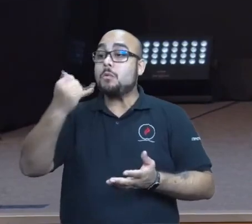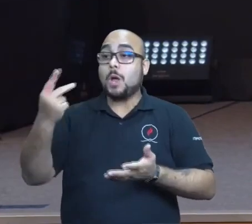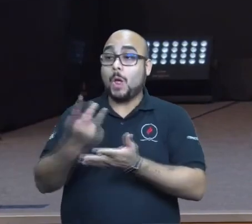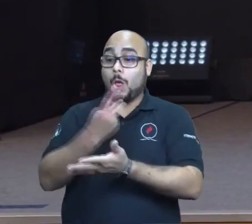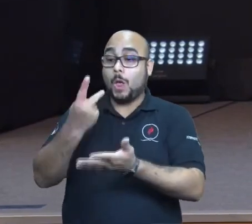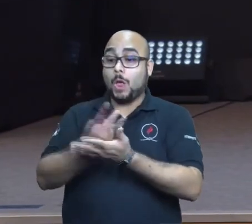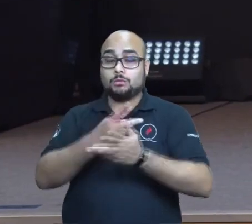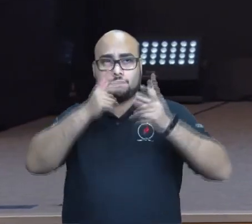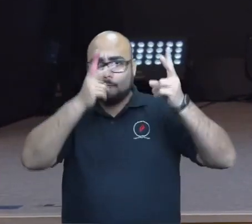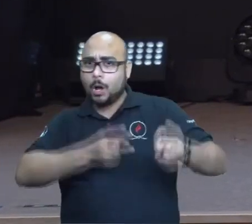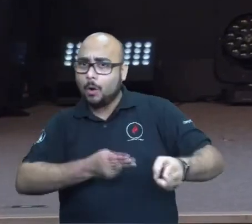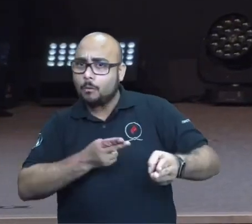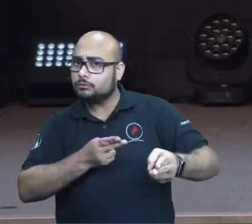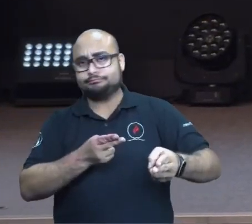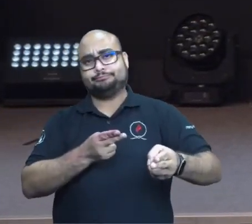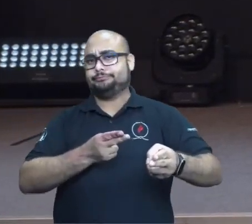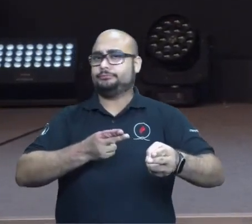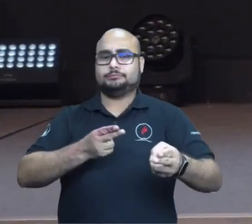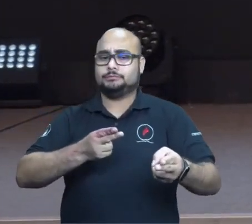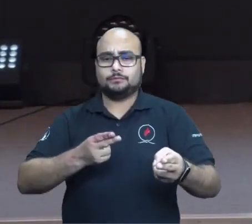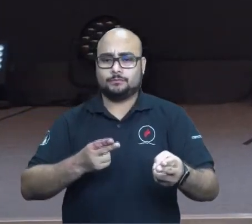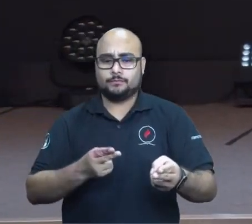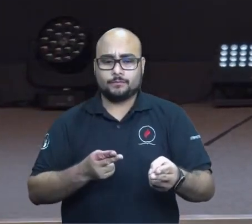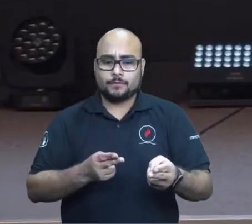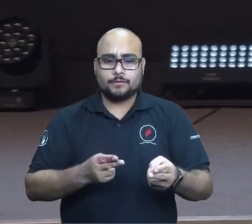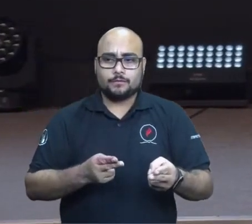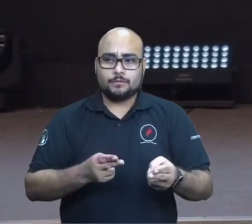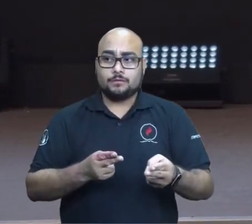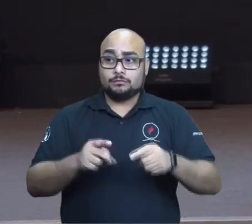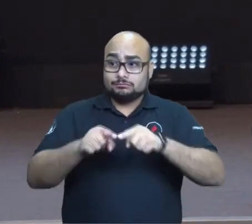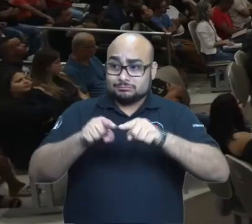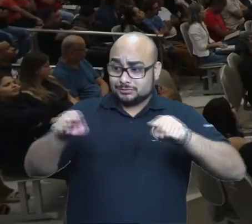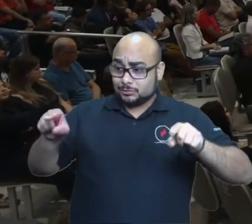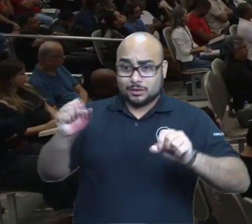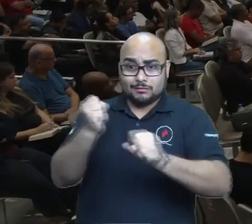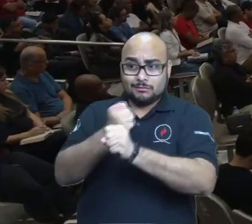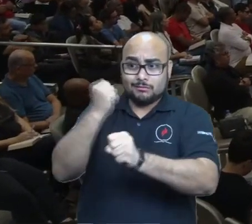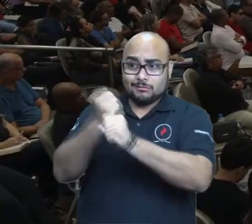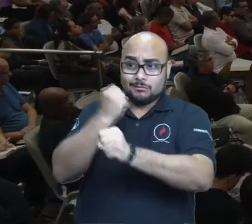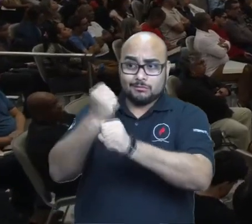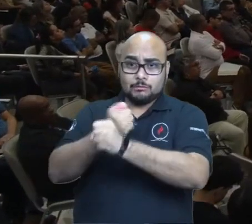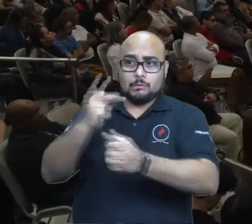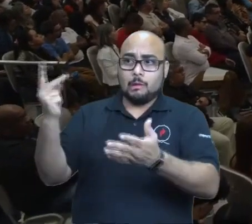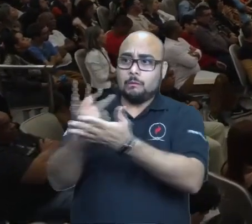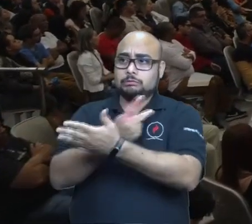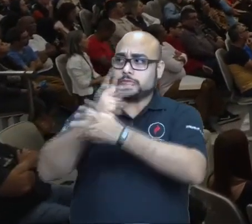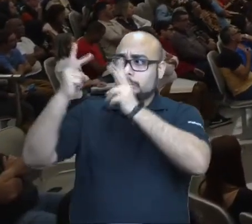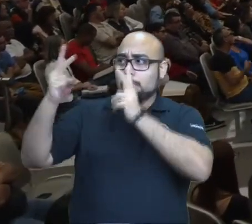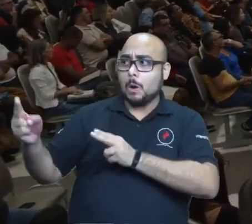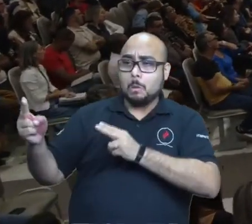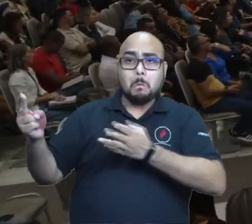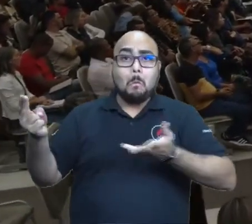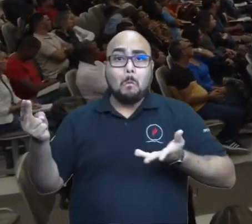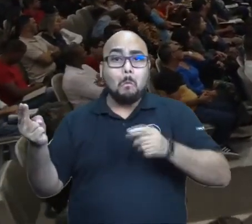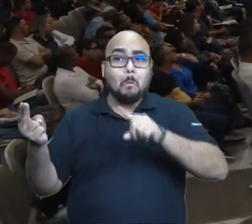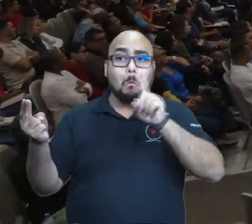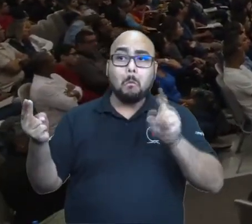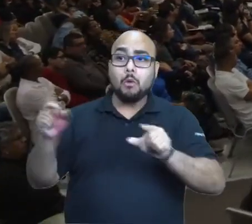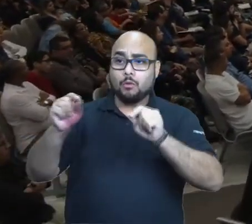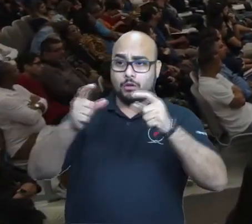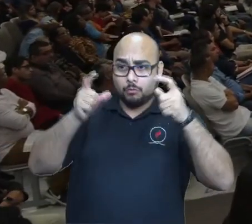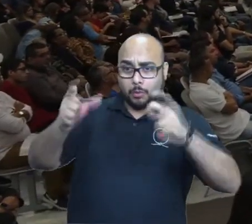possibilidade de problemas que há num canteiro de obras você não vai ter em outros